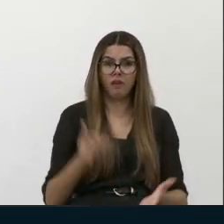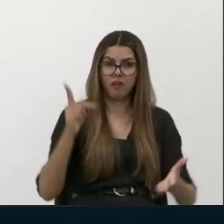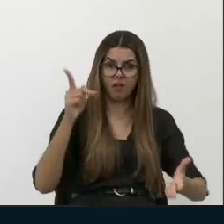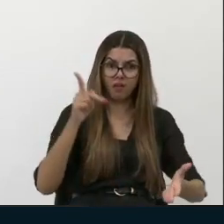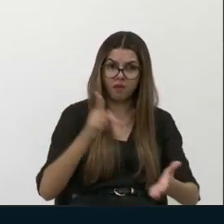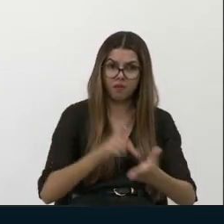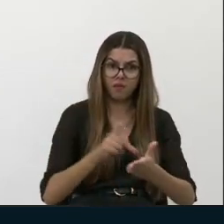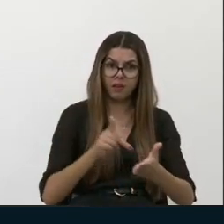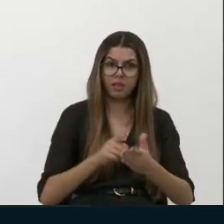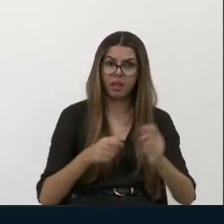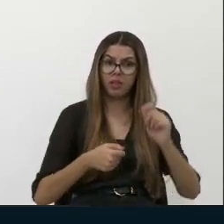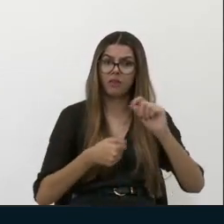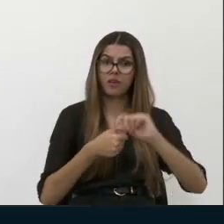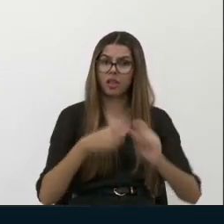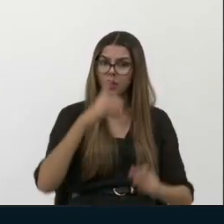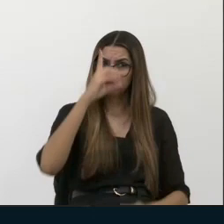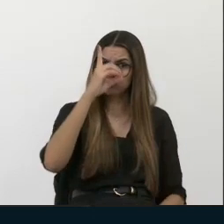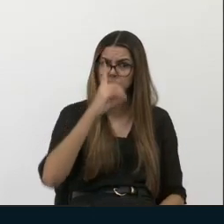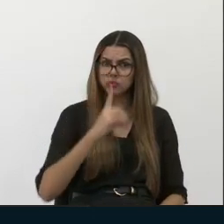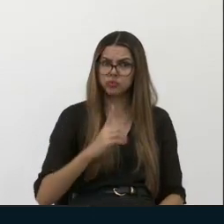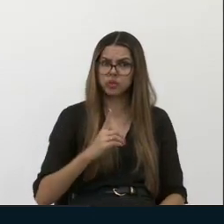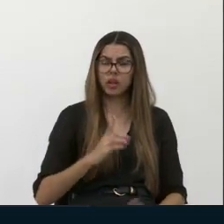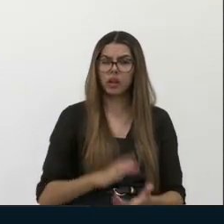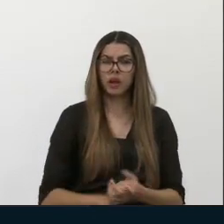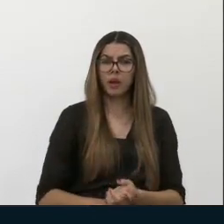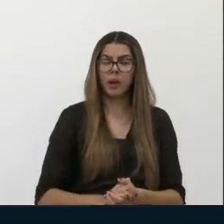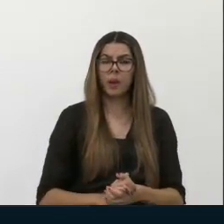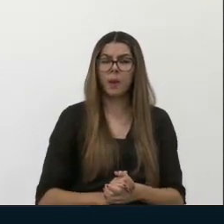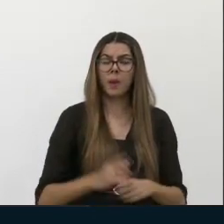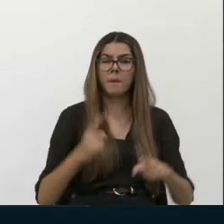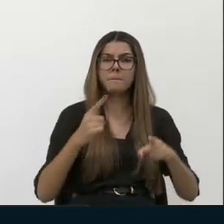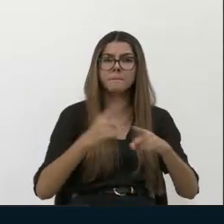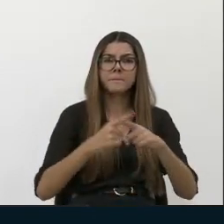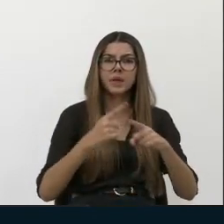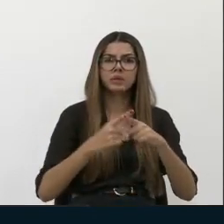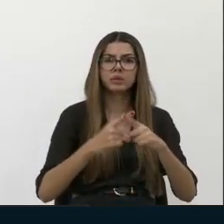fazer aquilo que é de direito. Por que cortar 60 milhões agora?